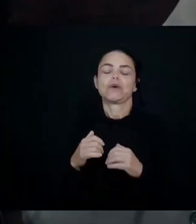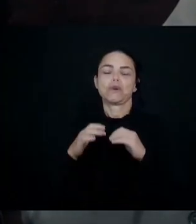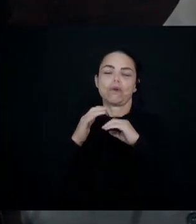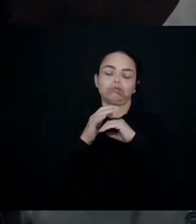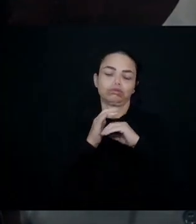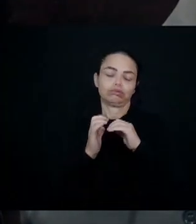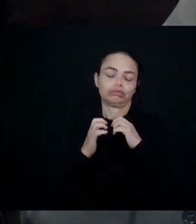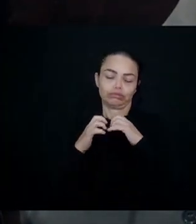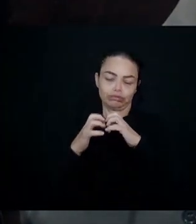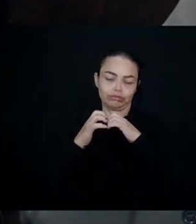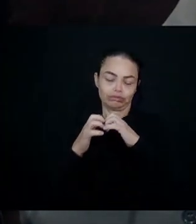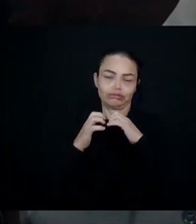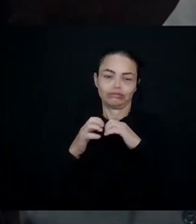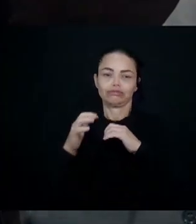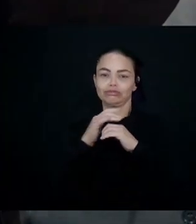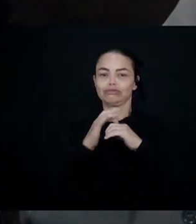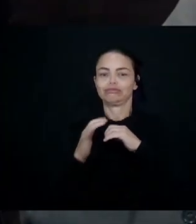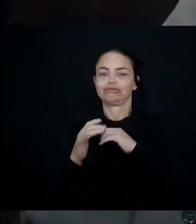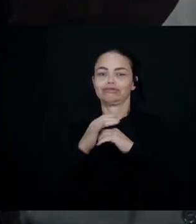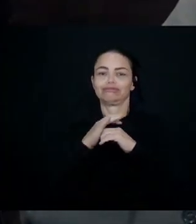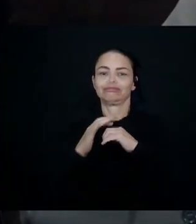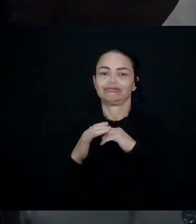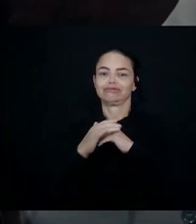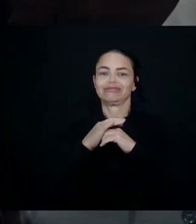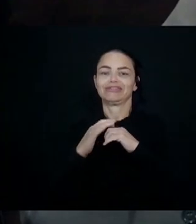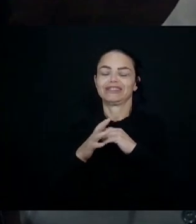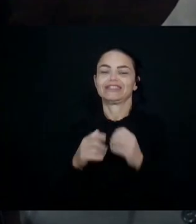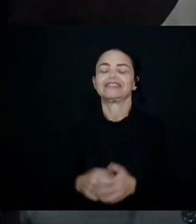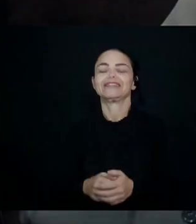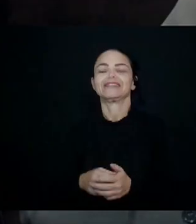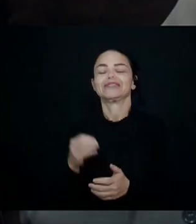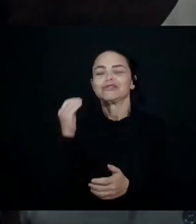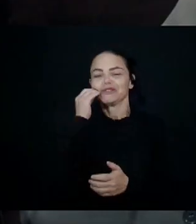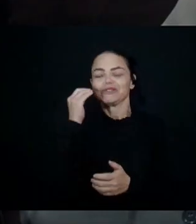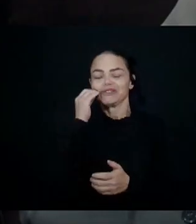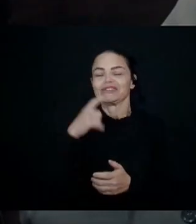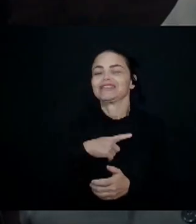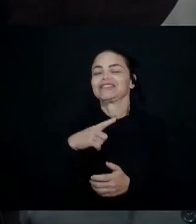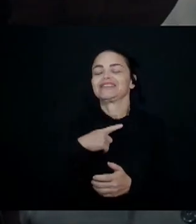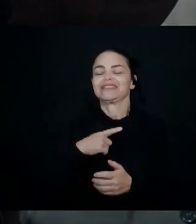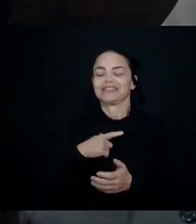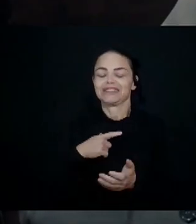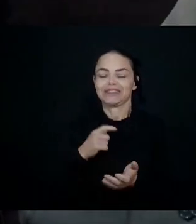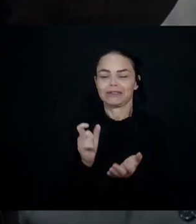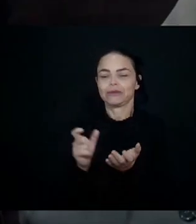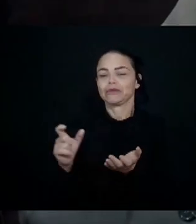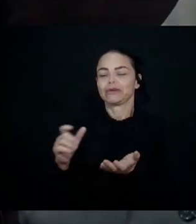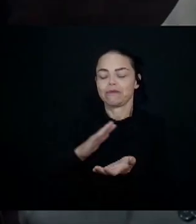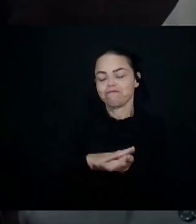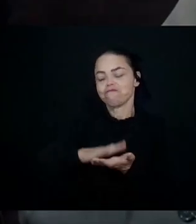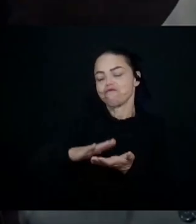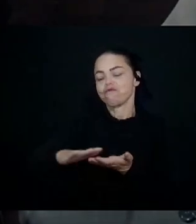nosso especialista falou, de tentar ter aquela figurinha que você gosta ou tentar achar aquela figurinha faltante para você. E